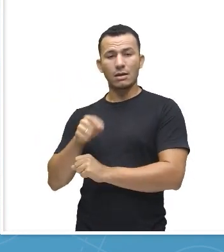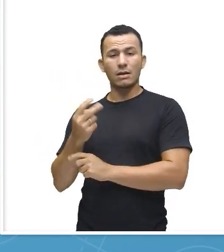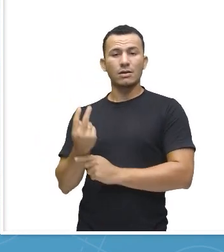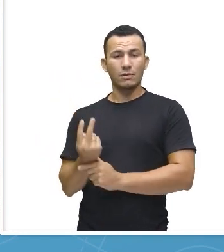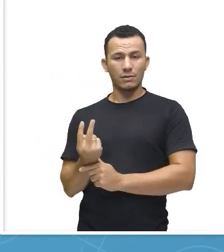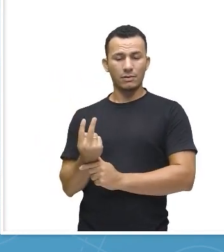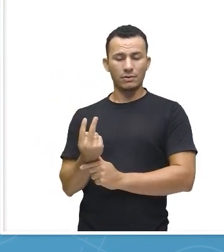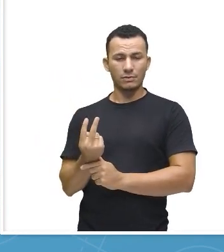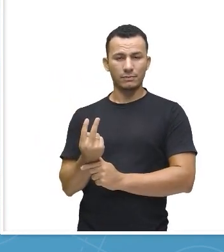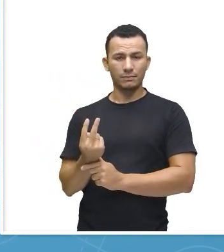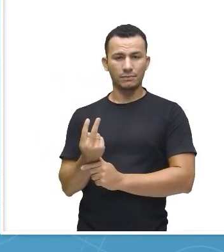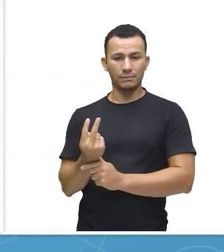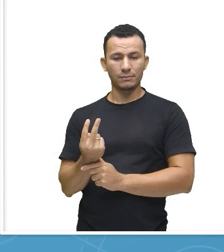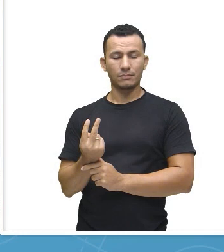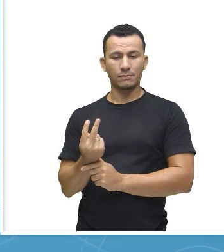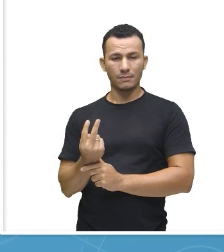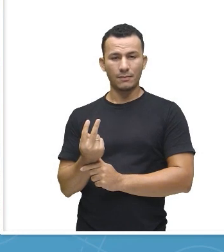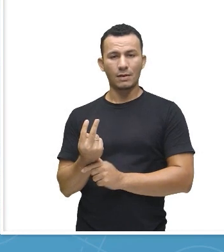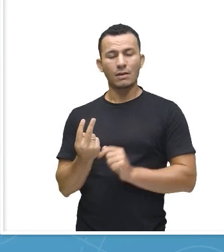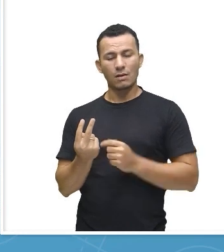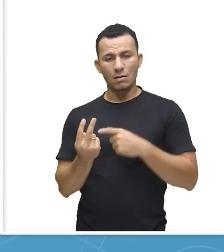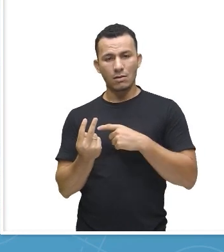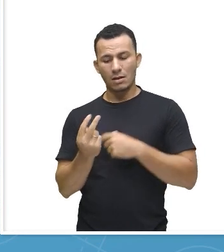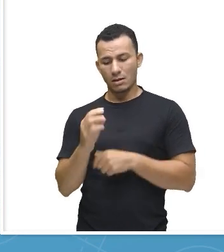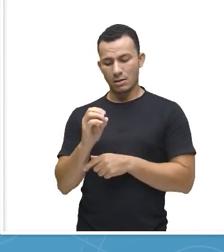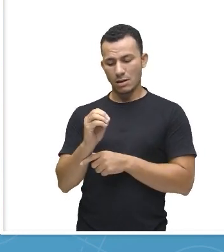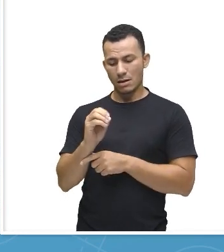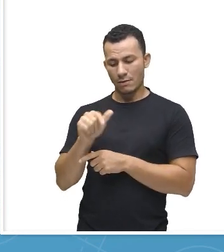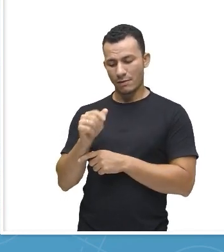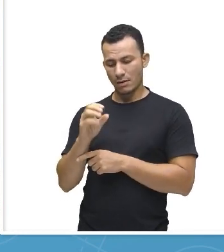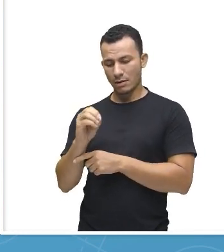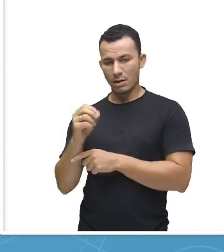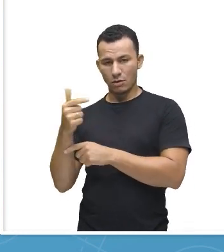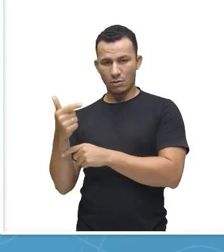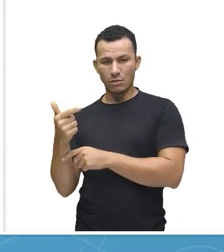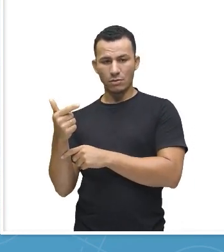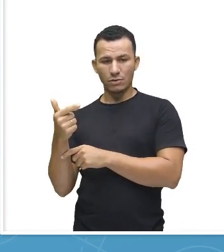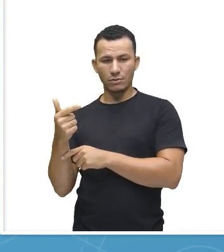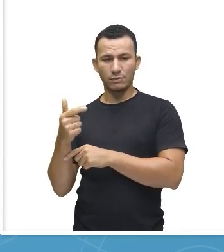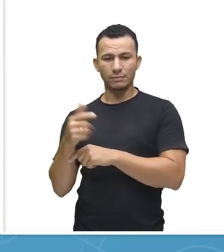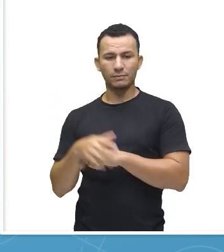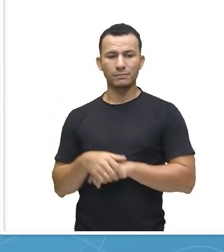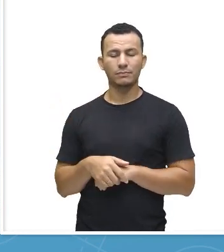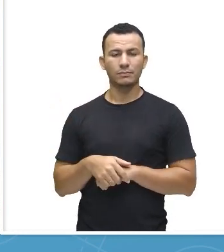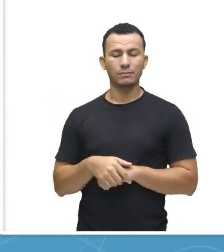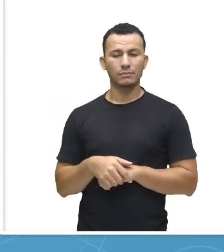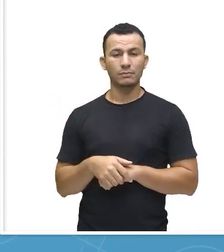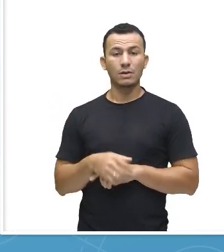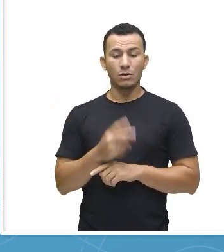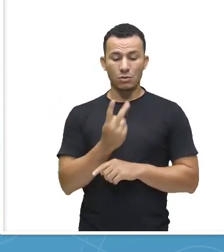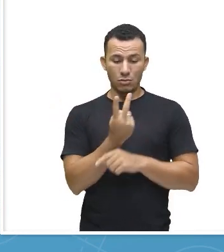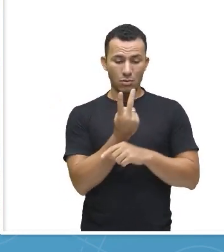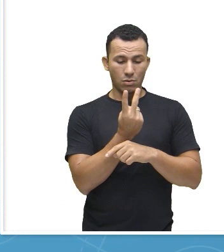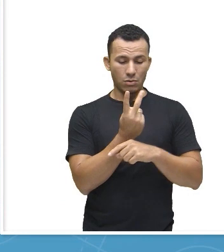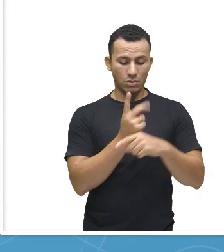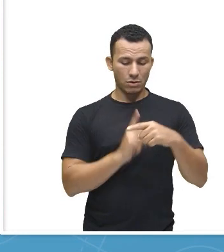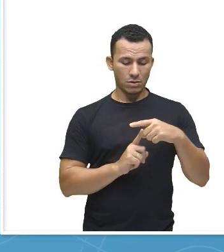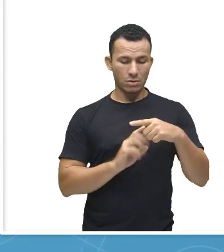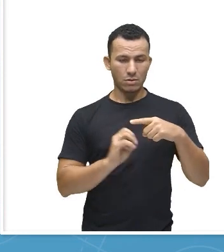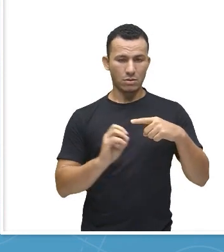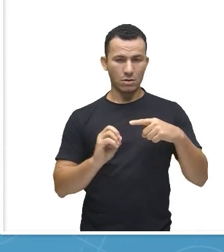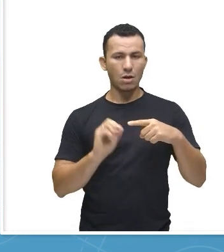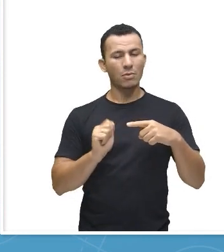fração decimal, né? Nós temos aqui no denominador uma potência de 10. Você fará também, pode fazer